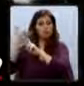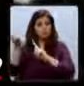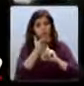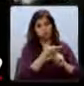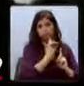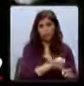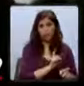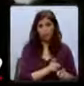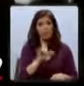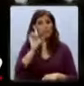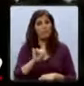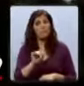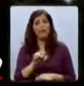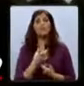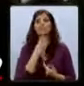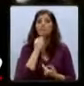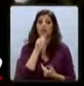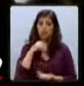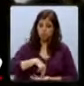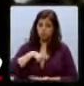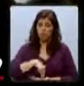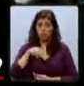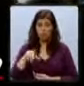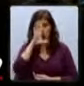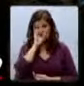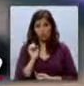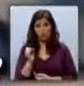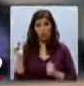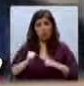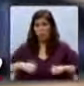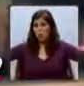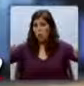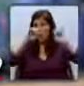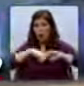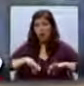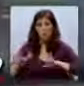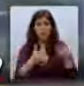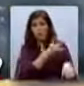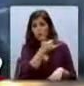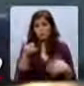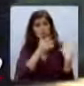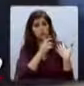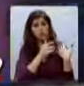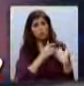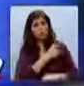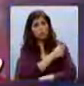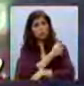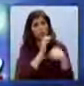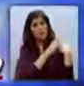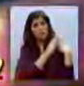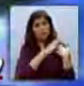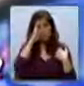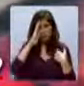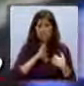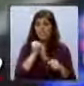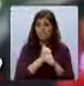itself. Também em Israel, a posição de Netanyahu nada tem de consensual. Cerca de 200 responsáveis militares e dos serviços